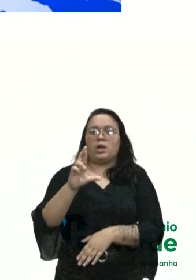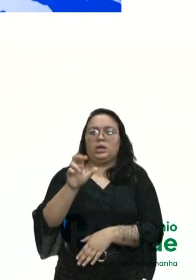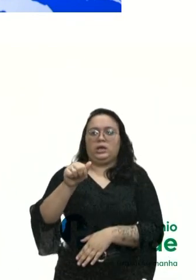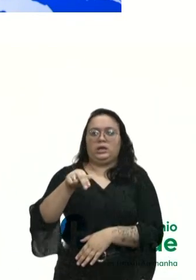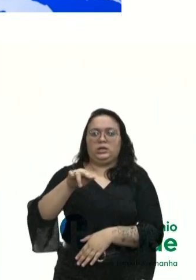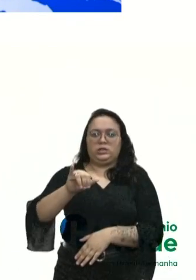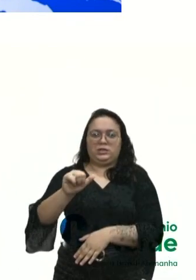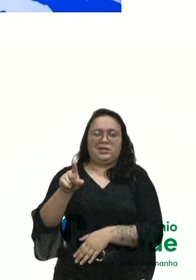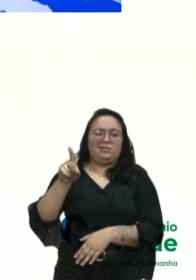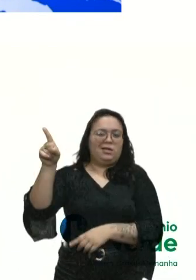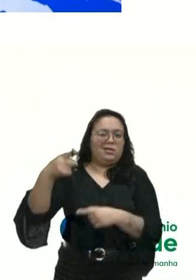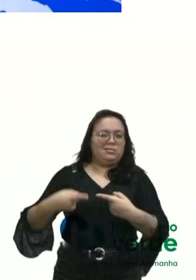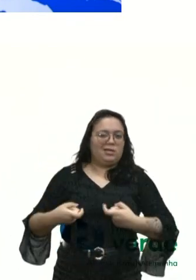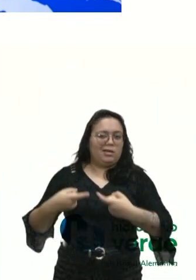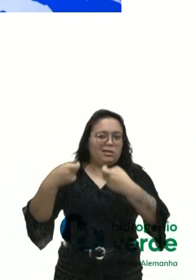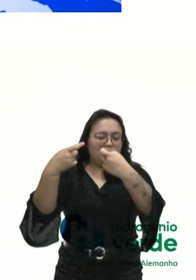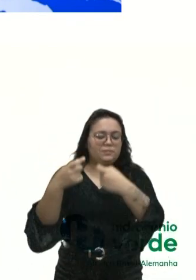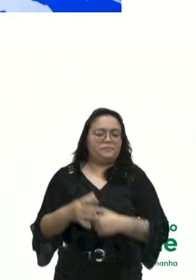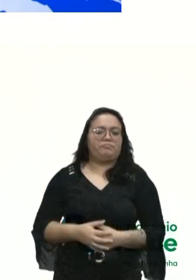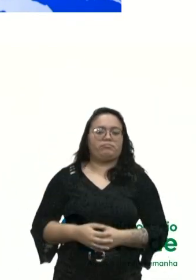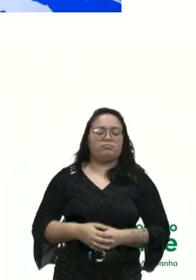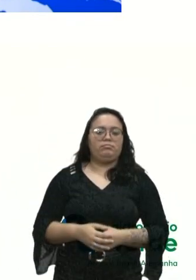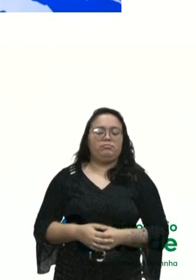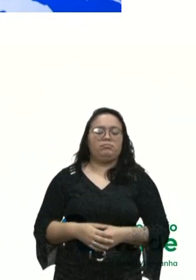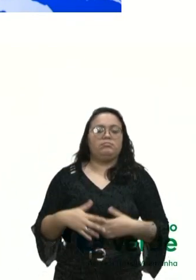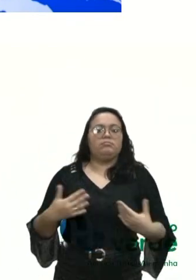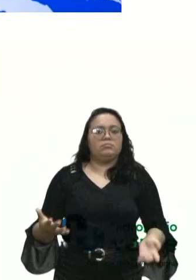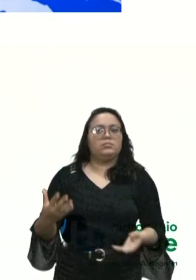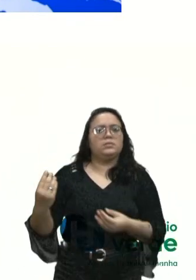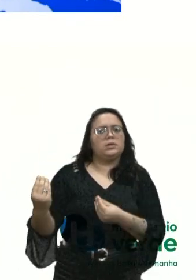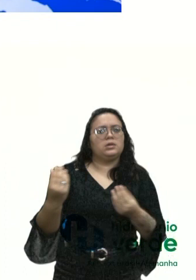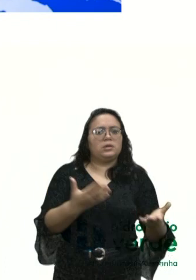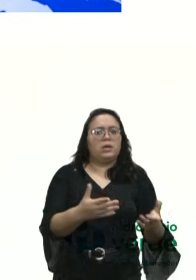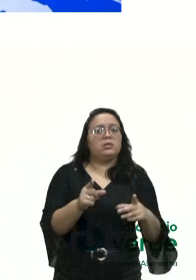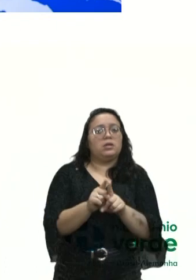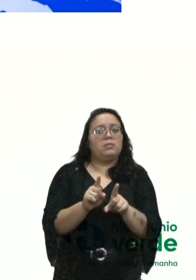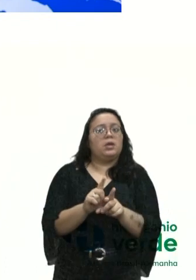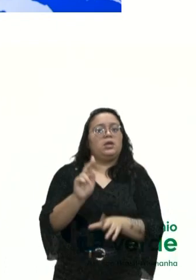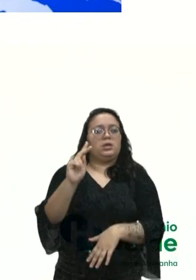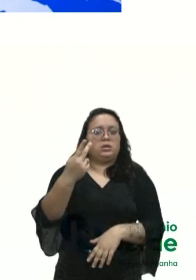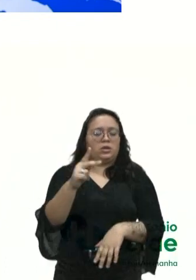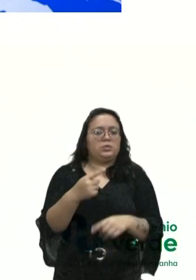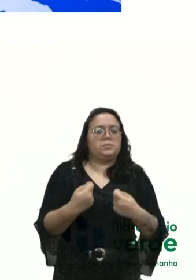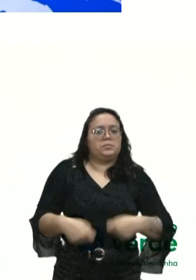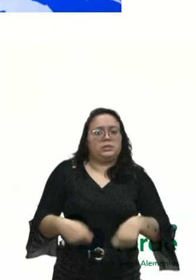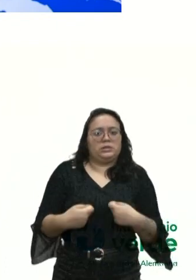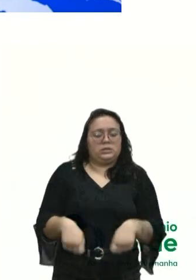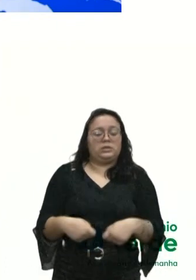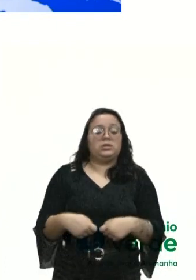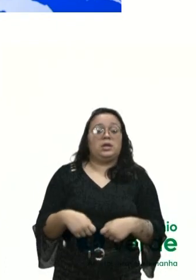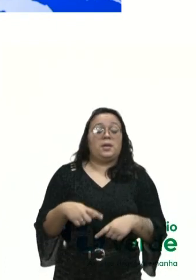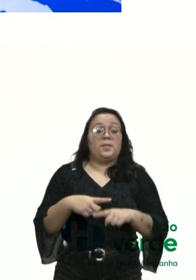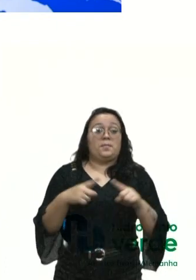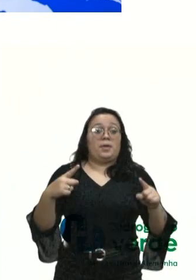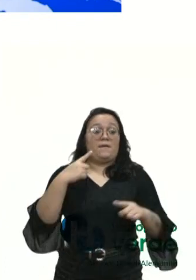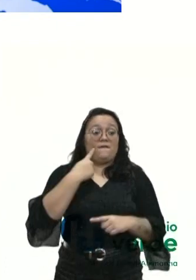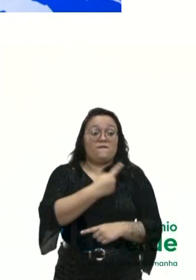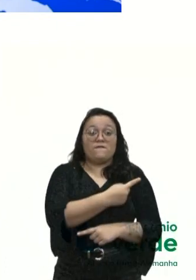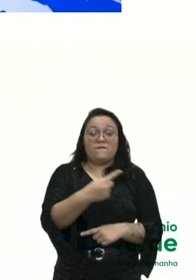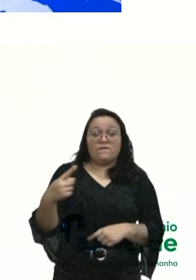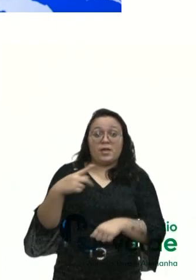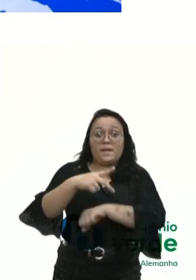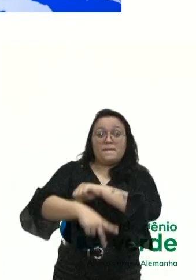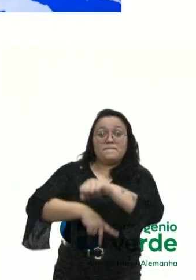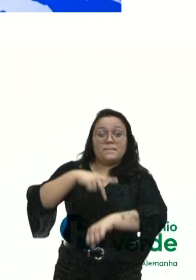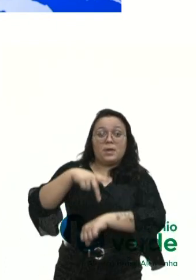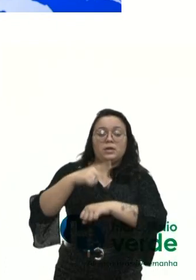uma instabilidade in Ukraine. também So de that could bring fornecimento about de gás, instability de hidrogênio para eles. Então, olhando for cada them, vez and mais para so, países que não looking têm